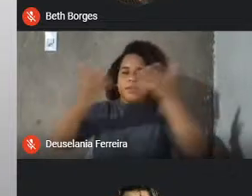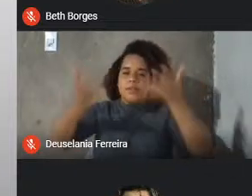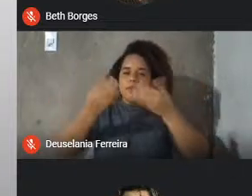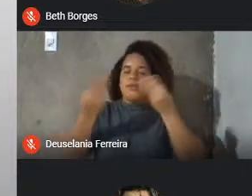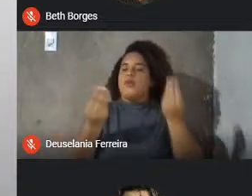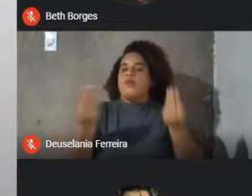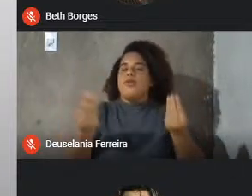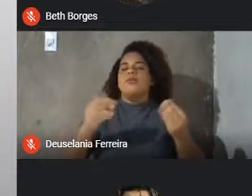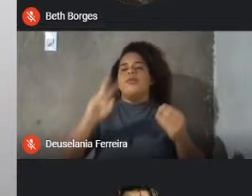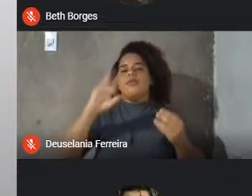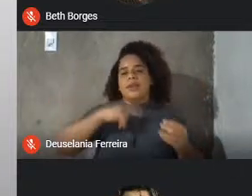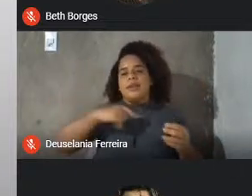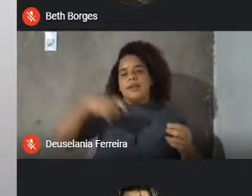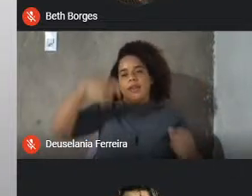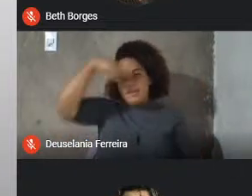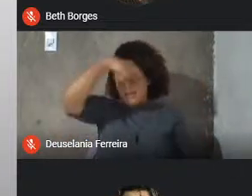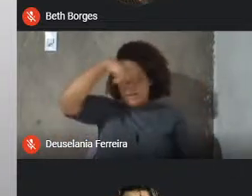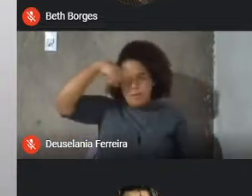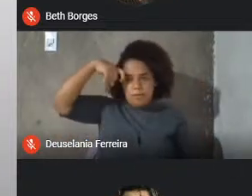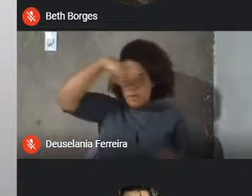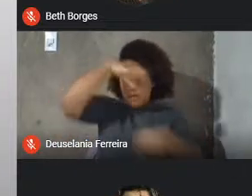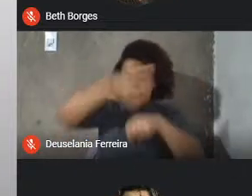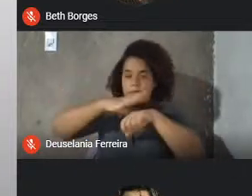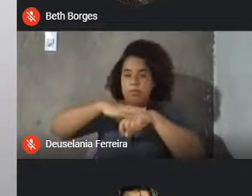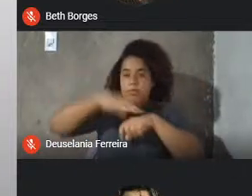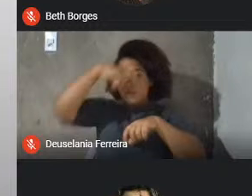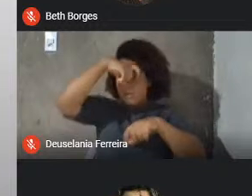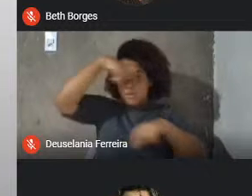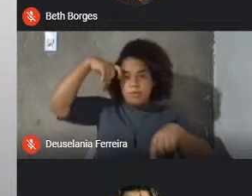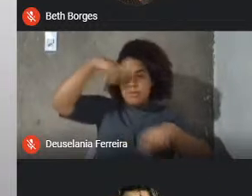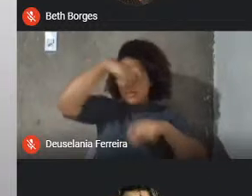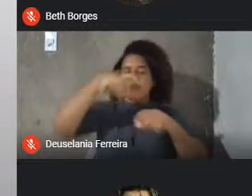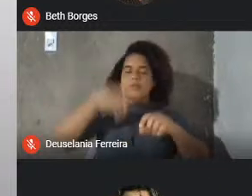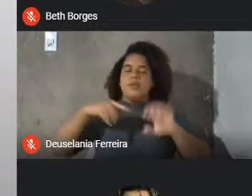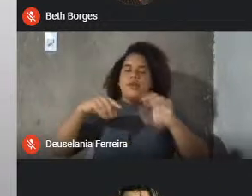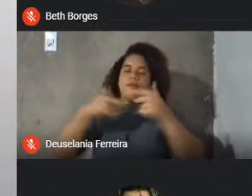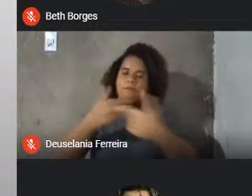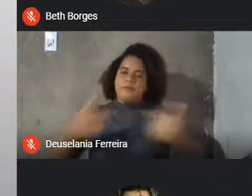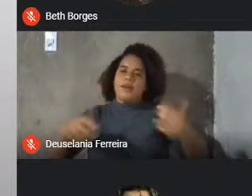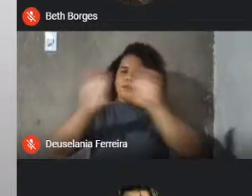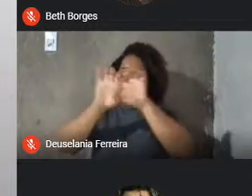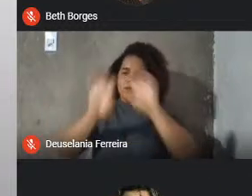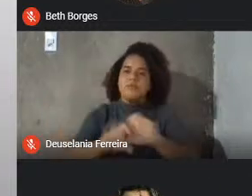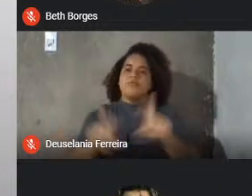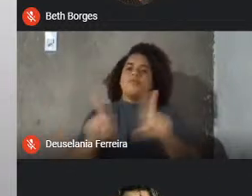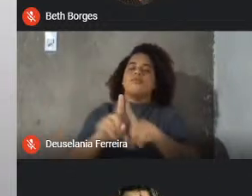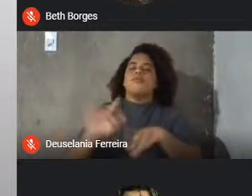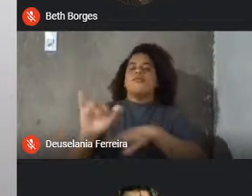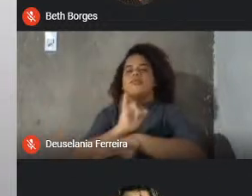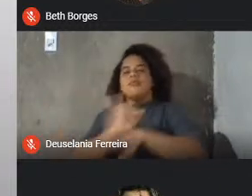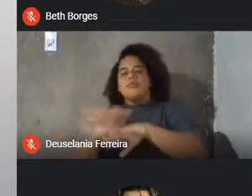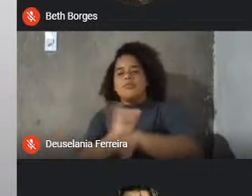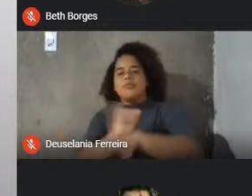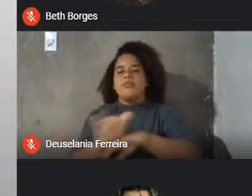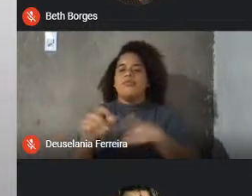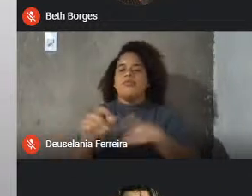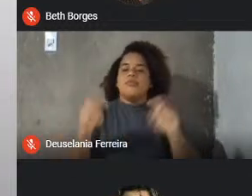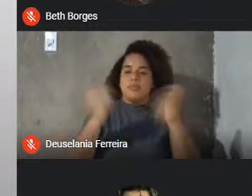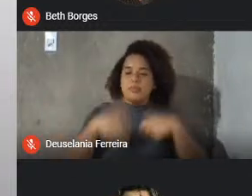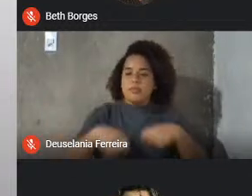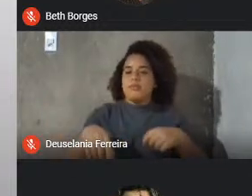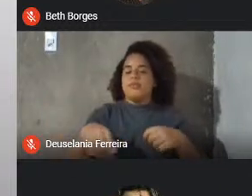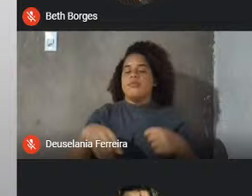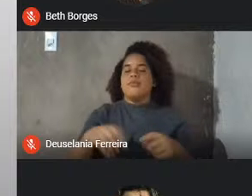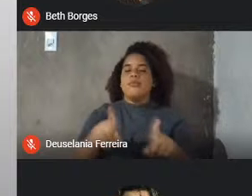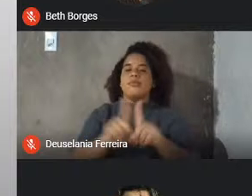de auto-hipnose, entre várias estruturas e técnicas que podem ser utilizadas aí, como um resgate cognitivo, onde a gente